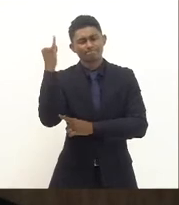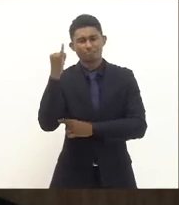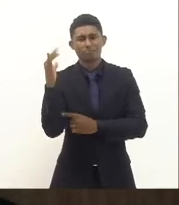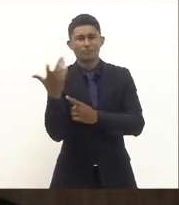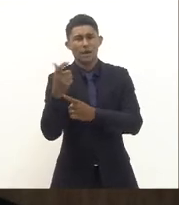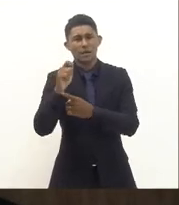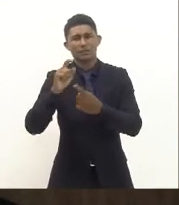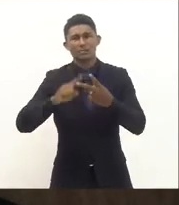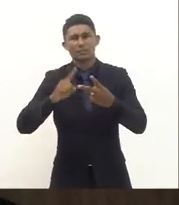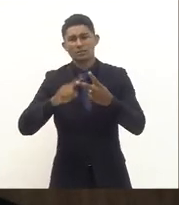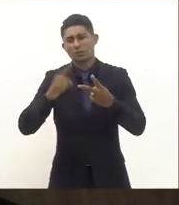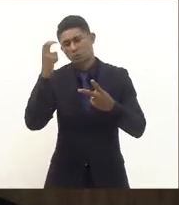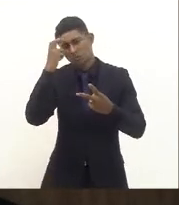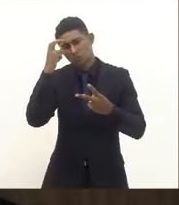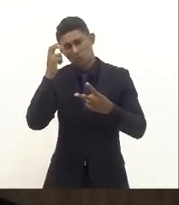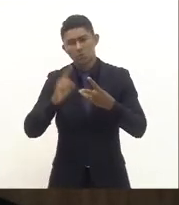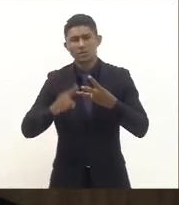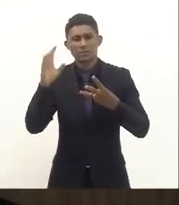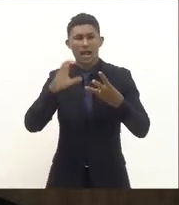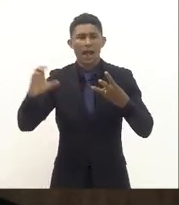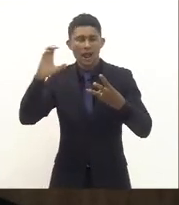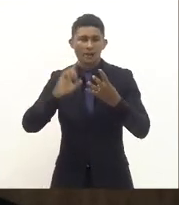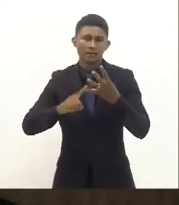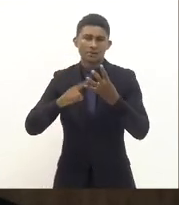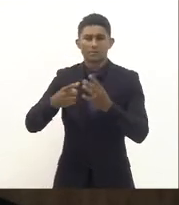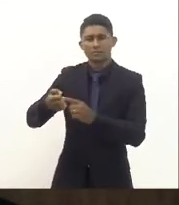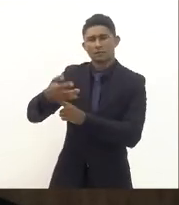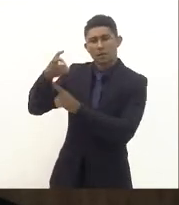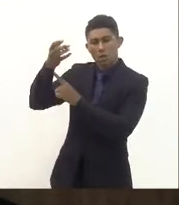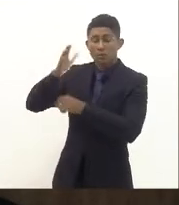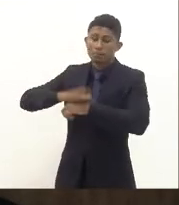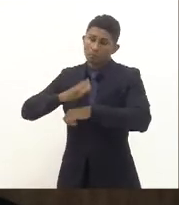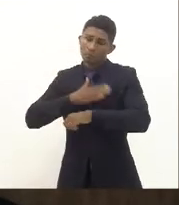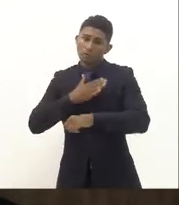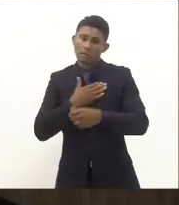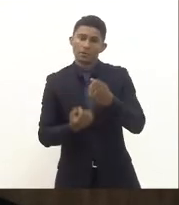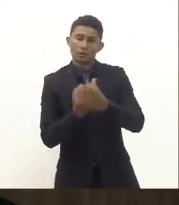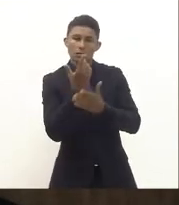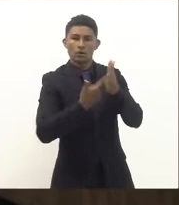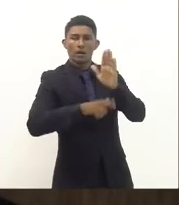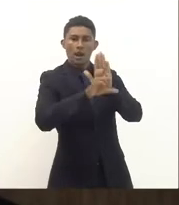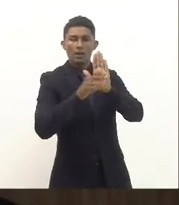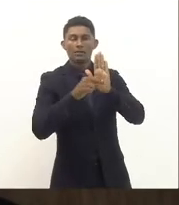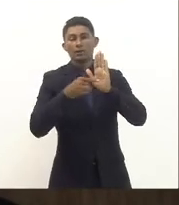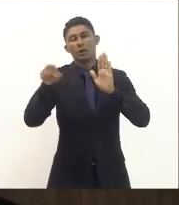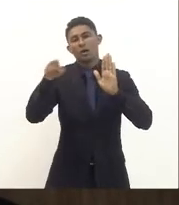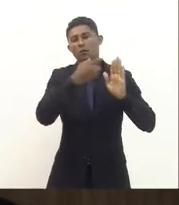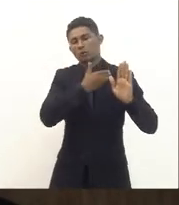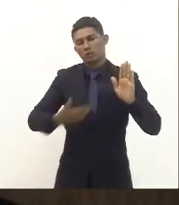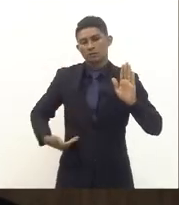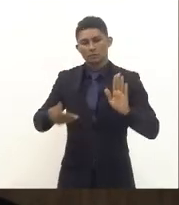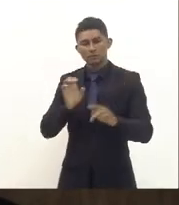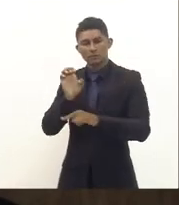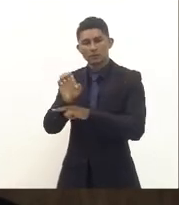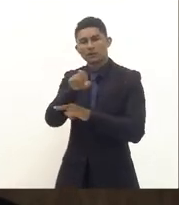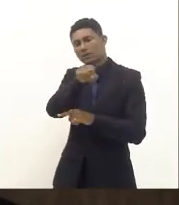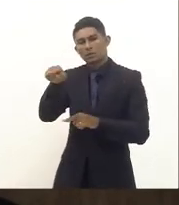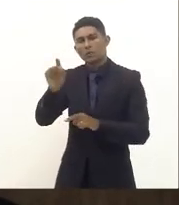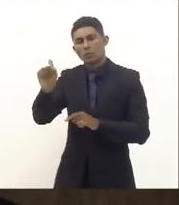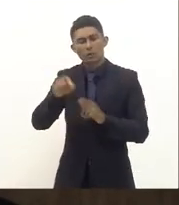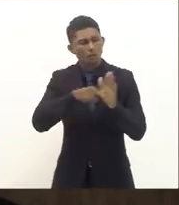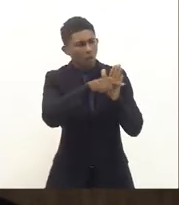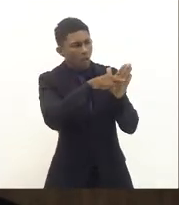ciência e tecnologia e o soltou de uma lei que autoriza o governo do estado a fazer o recenseamento sabe de azul o recenseamento